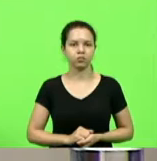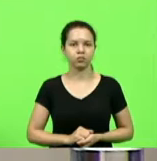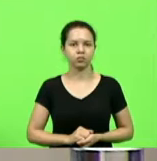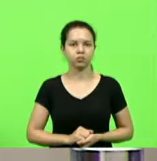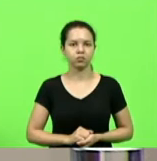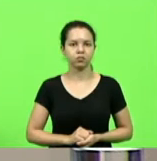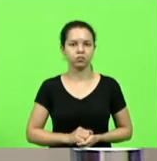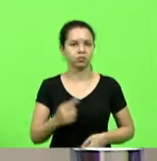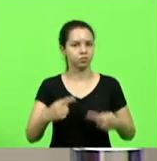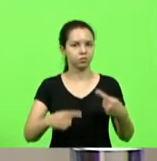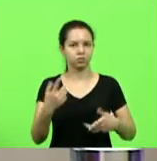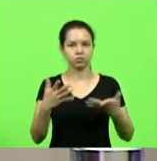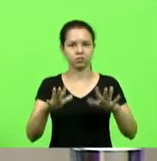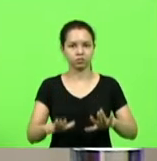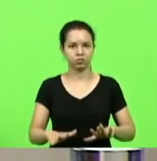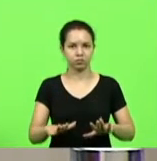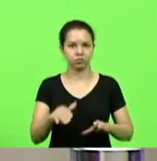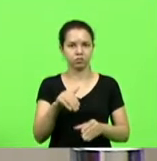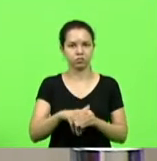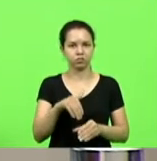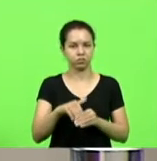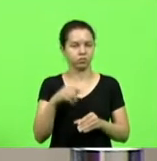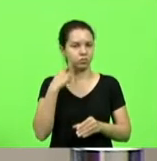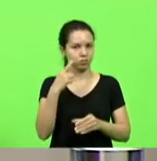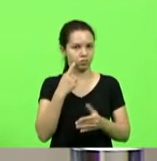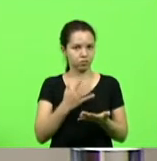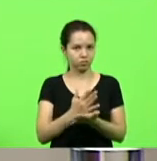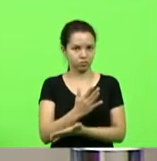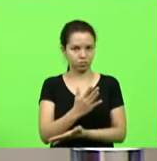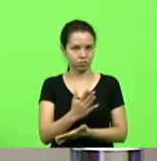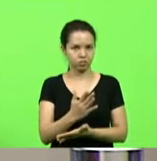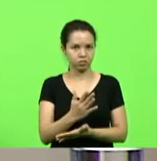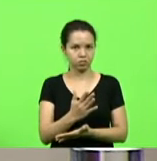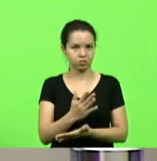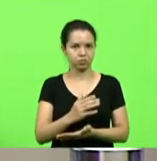Não havendo quem queira discutir, é em votação. Deputados que aprovam, permaneçam como se encontra.